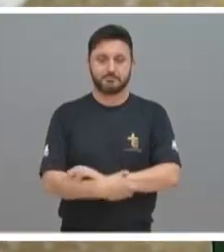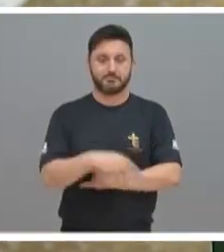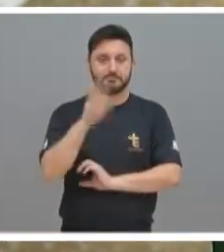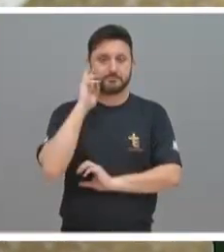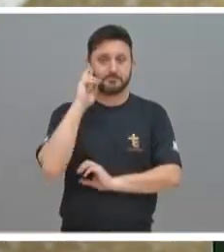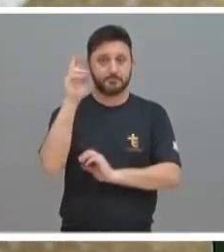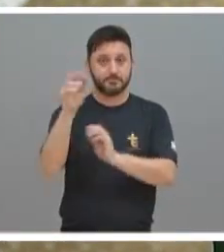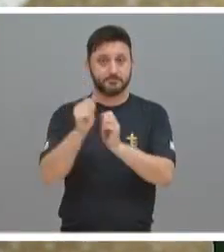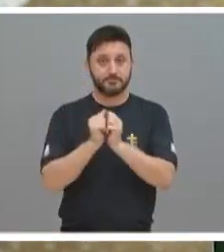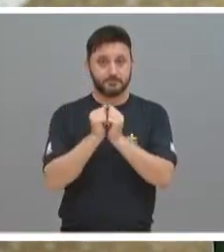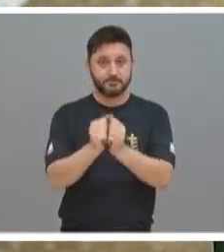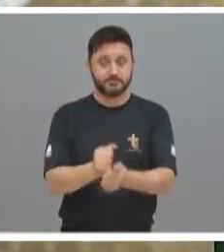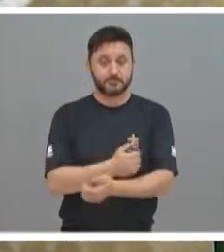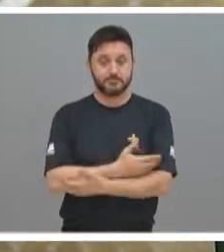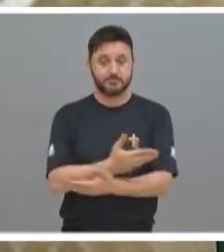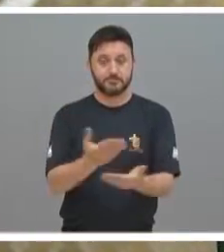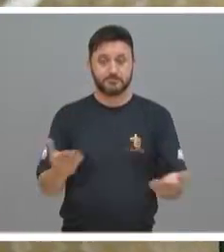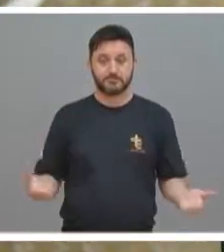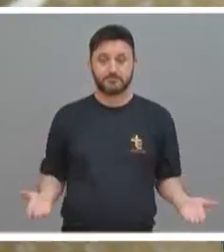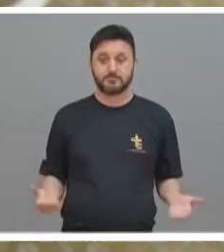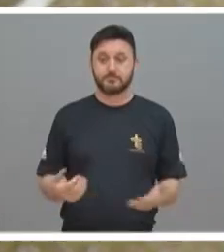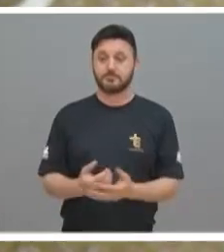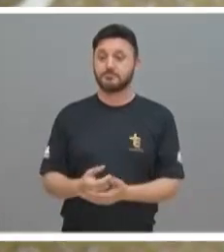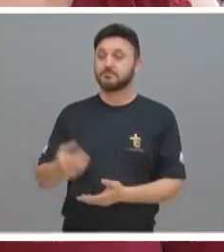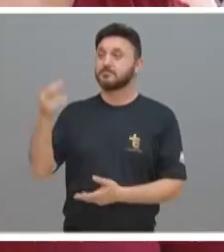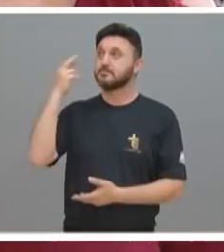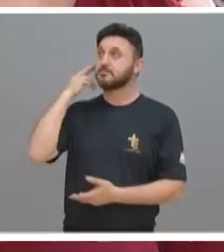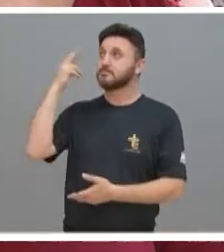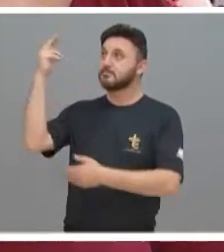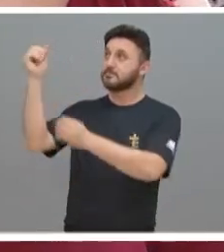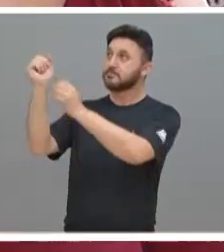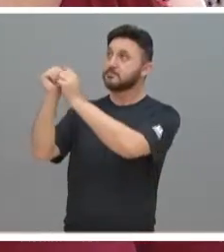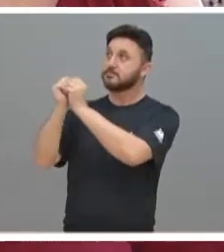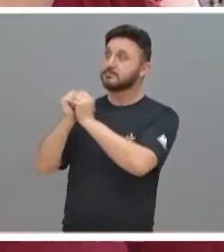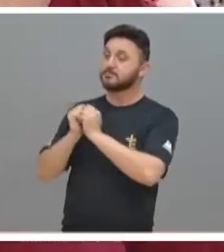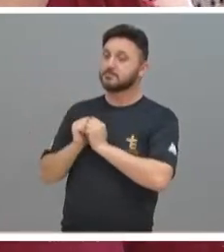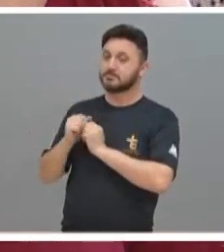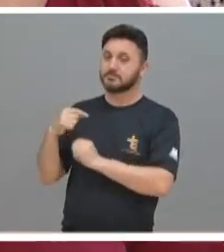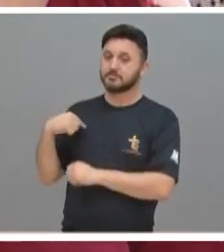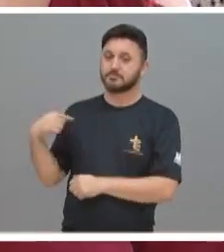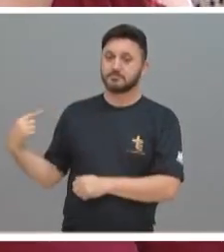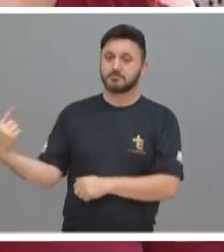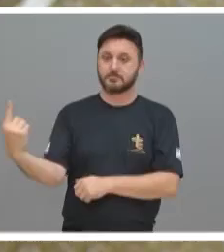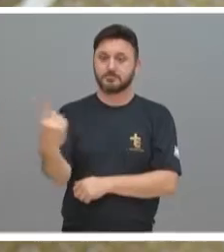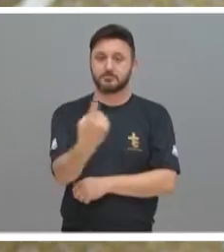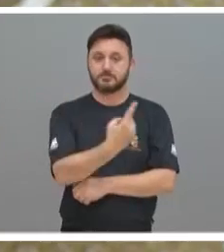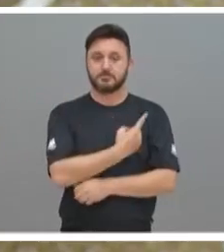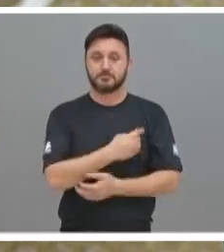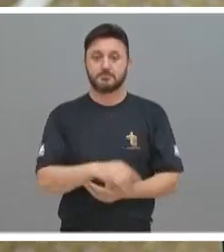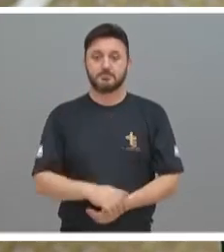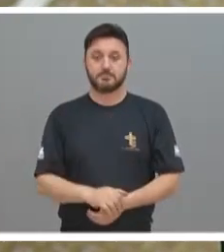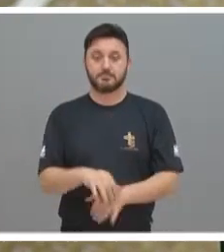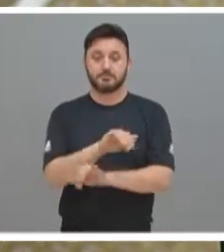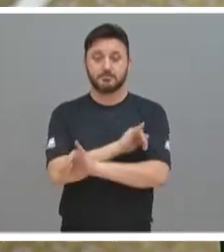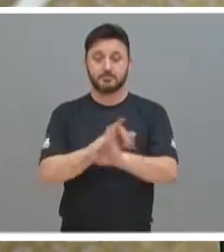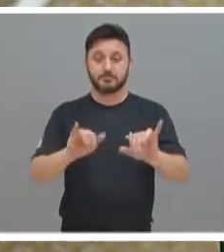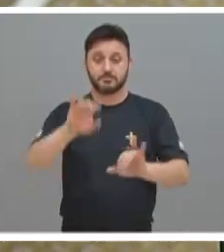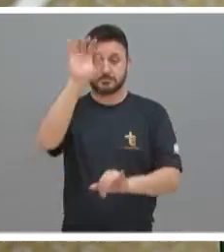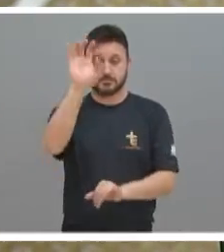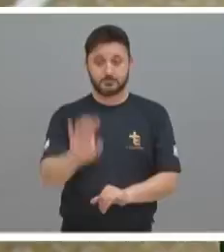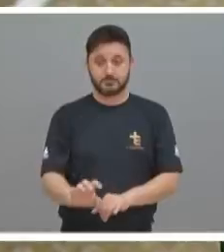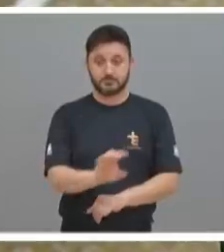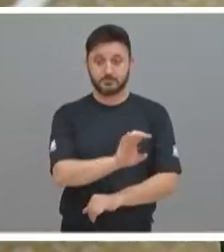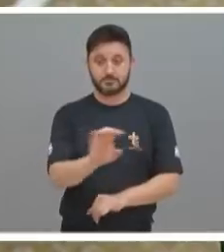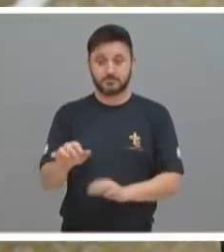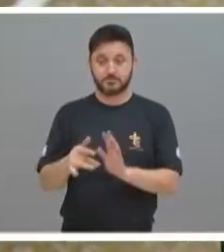O Senhor esteja convosco. Ele está no meio de nós. Proclamação